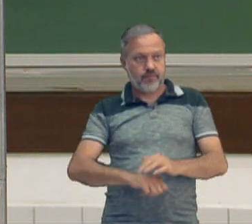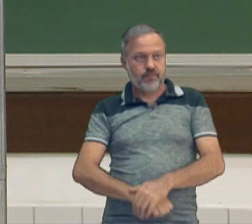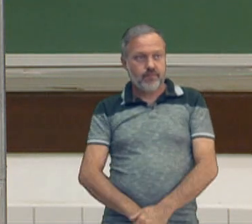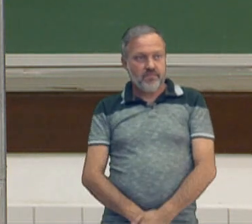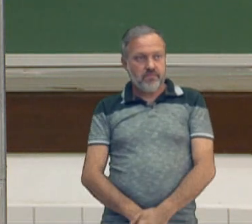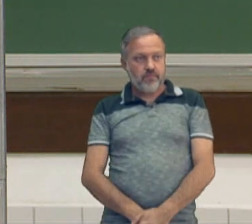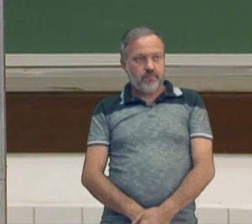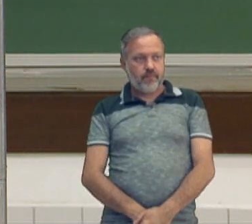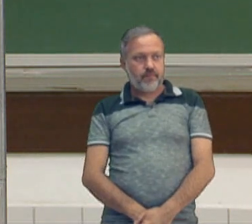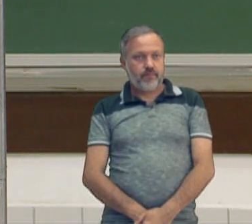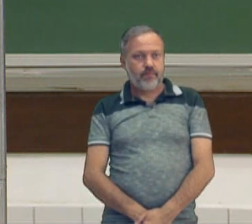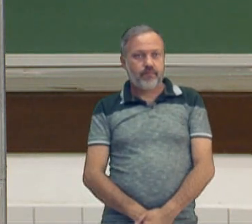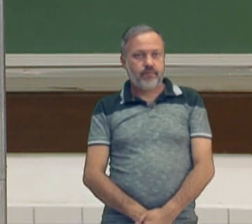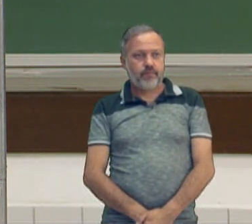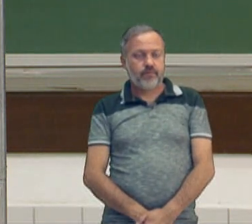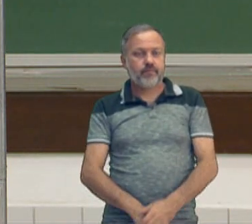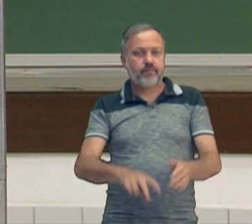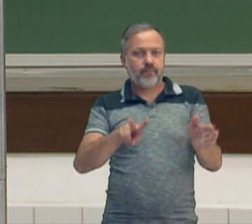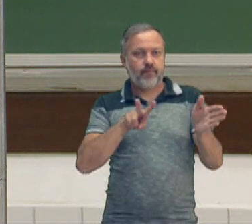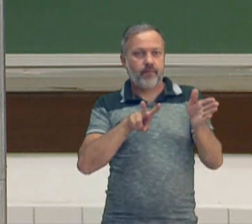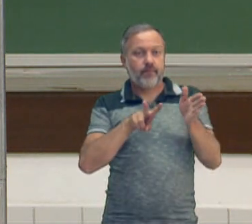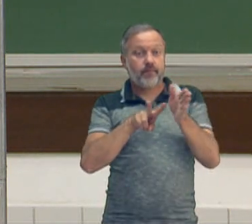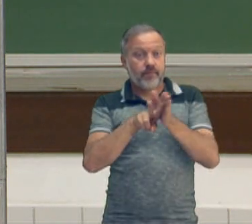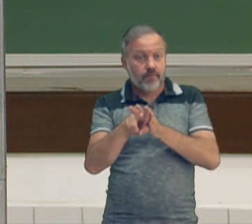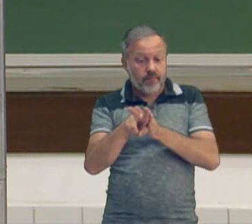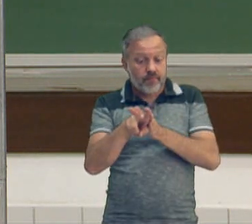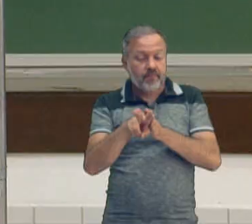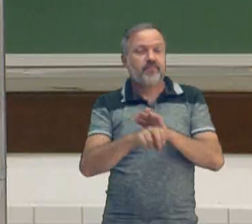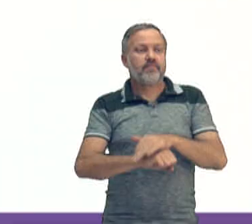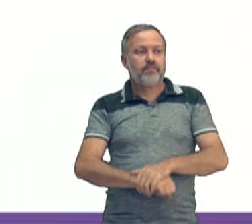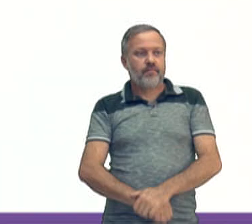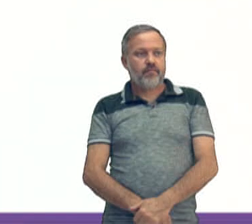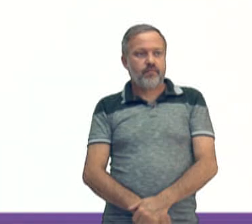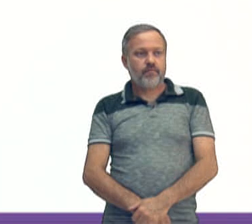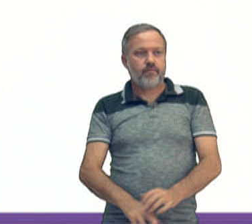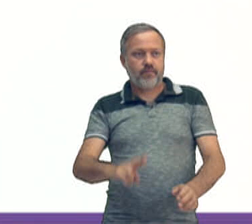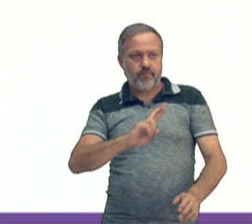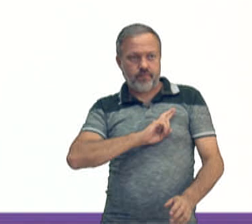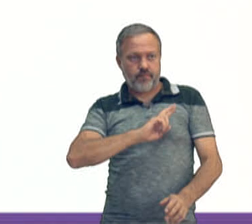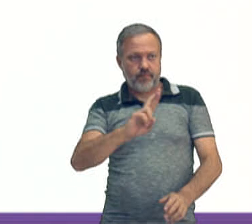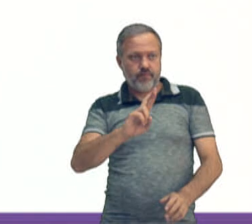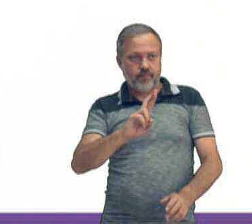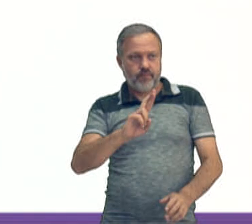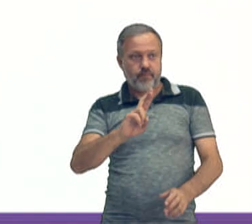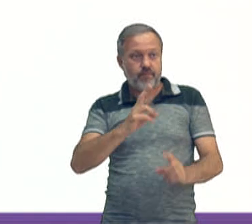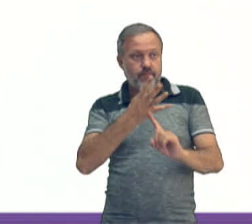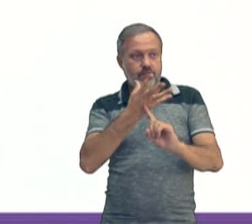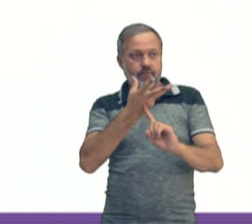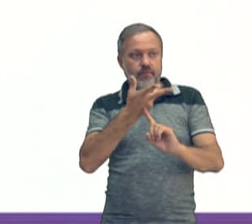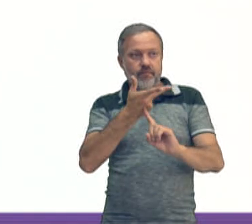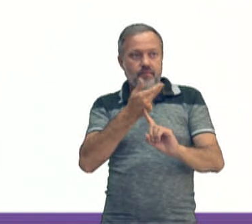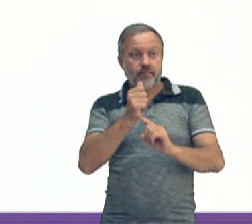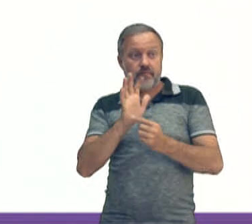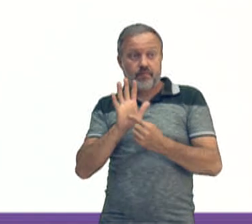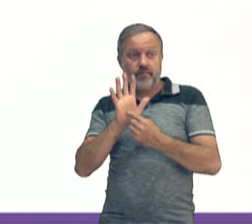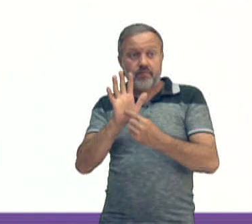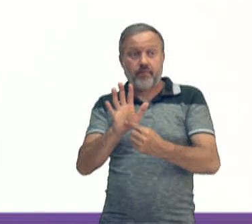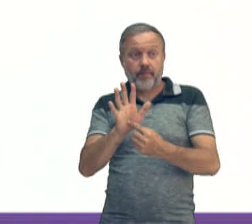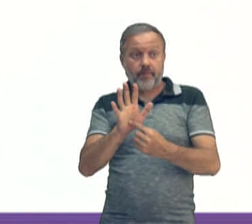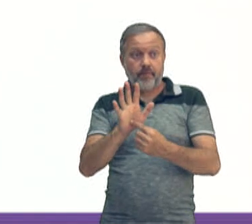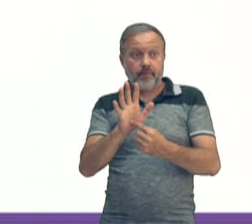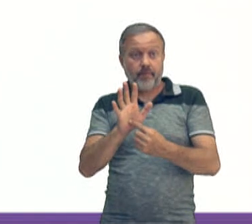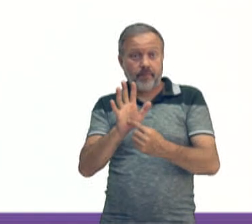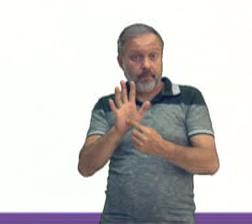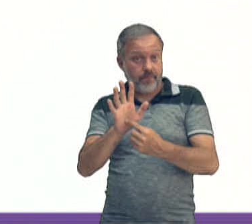próxima? Quiz número 2. A religião em que a arte possui destaque nas